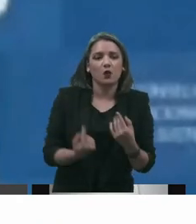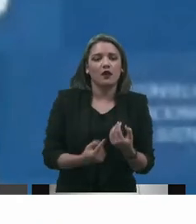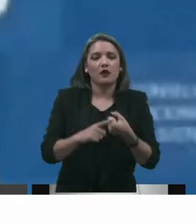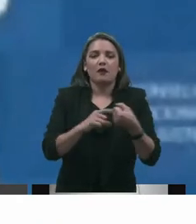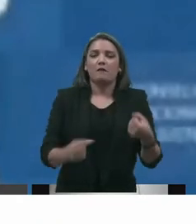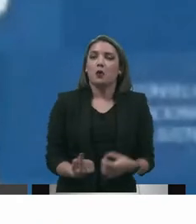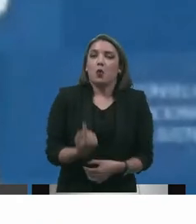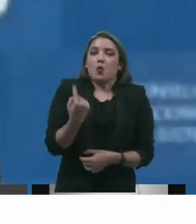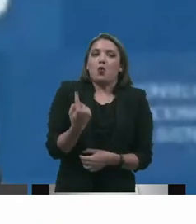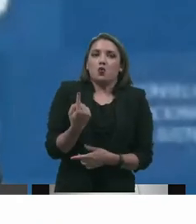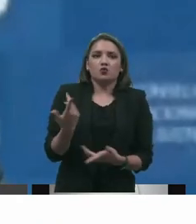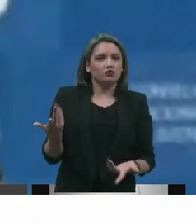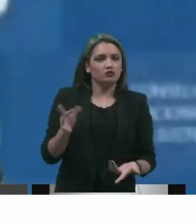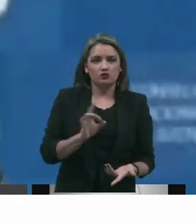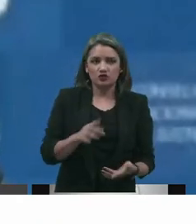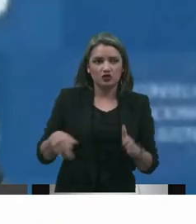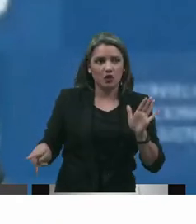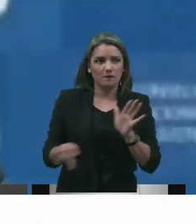e específica.